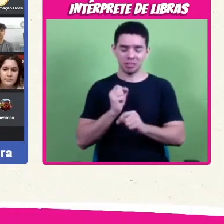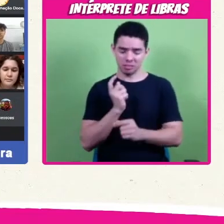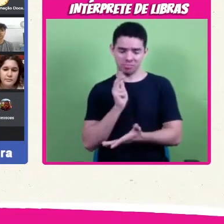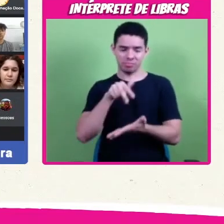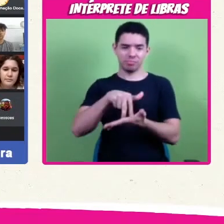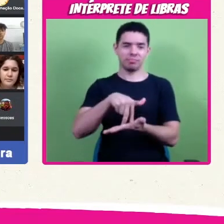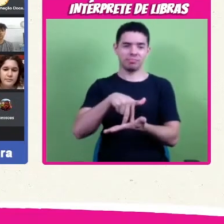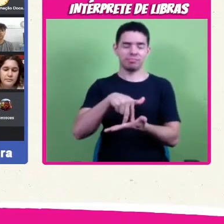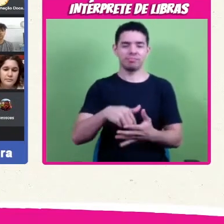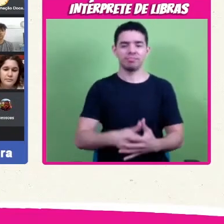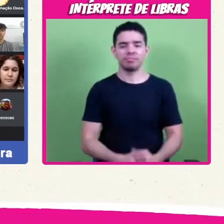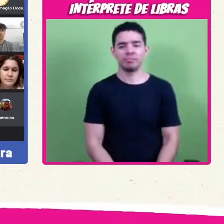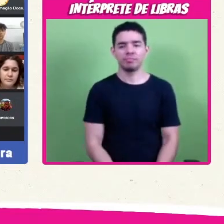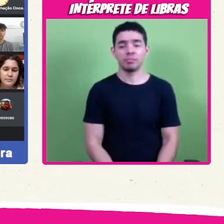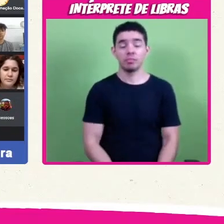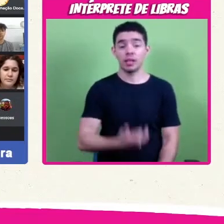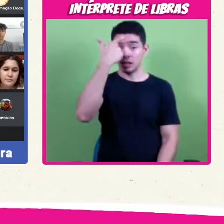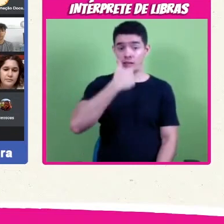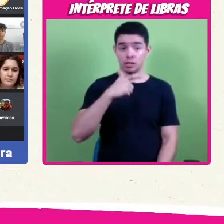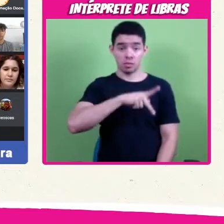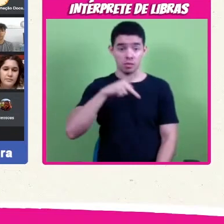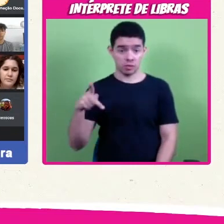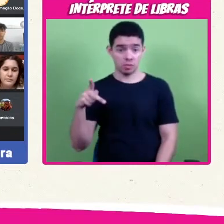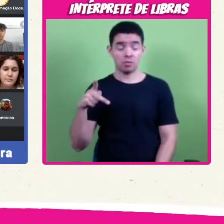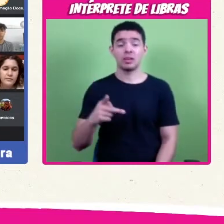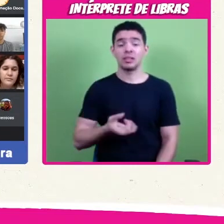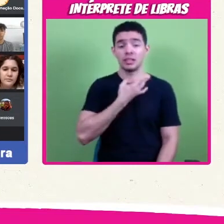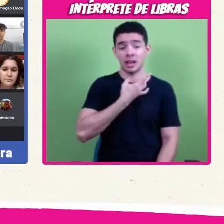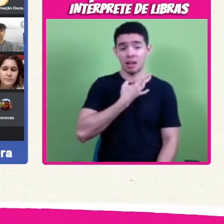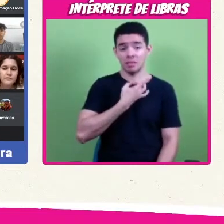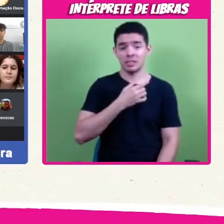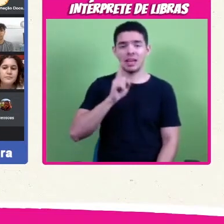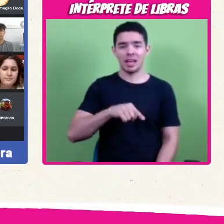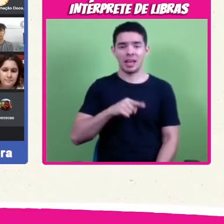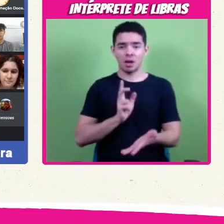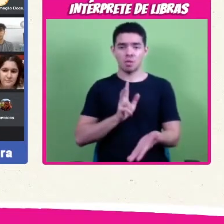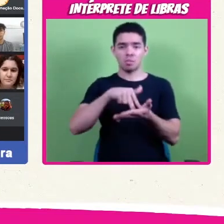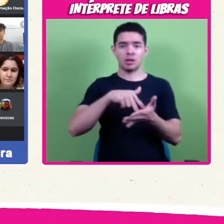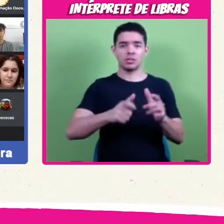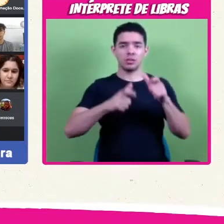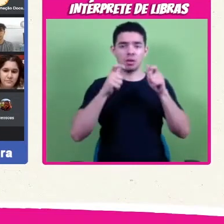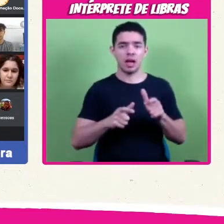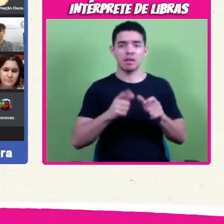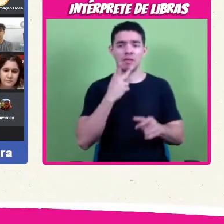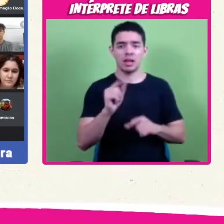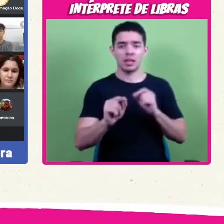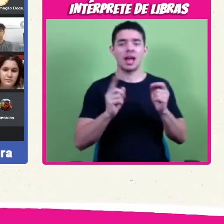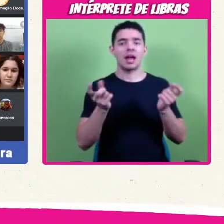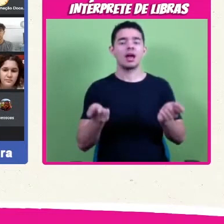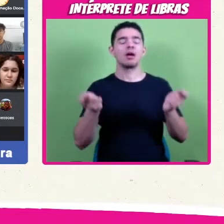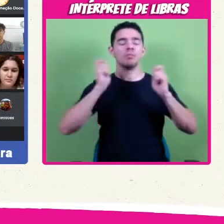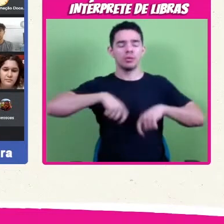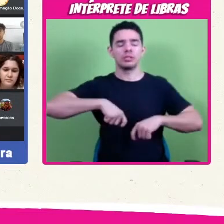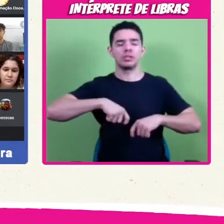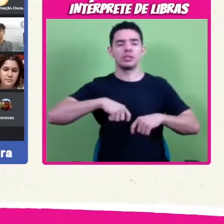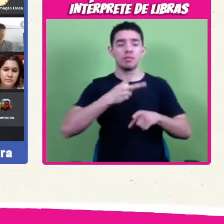poder. E ser professor e ser travesti é, sobretudo, ocupar esse lugar e dizer que é possível, né,